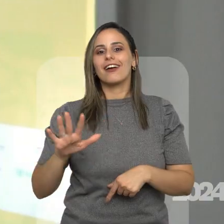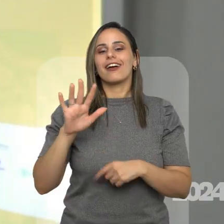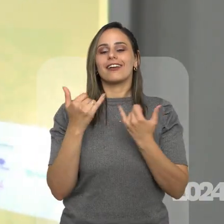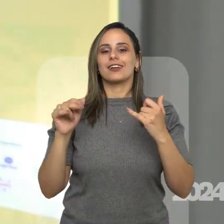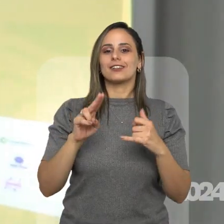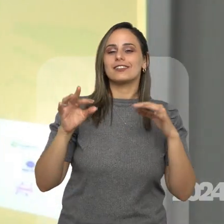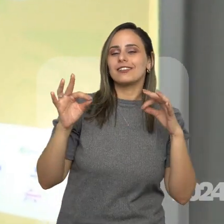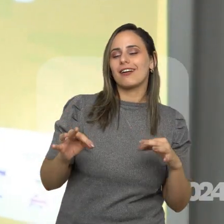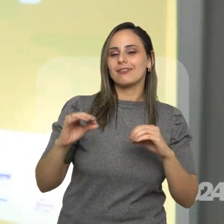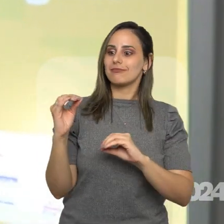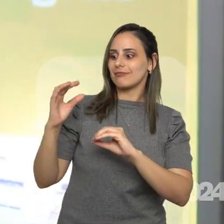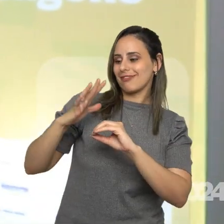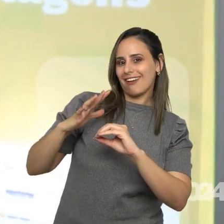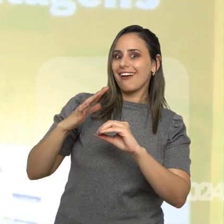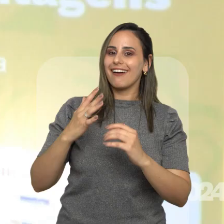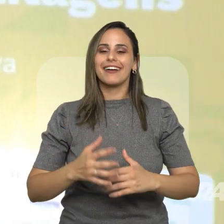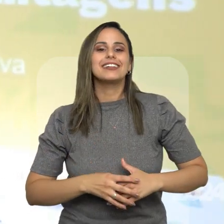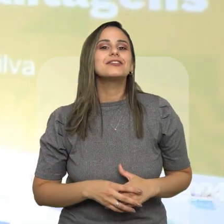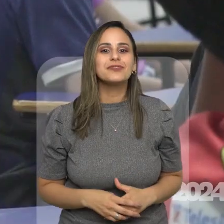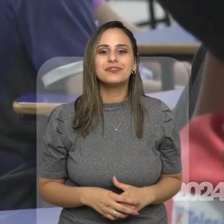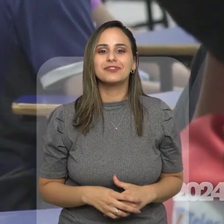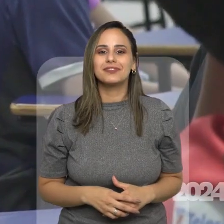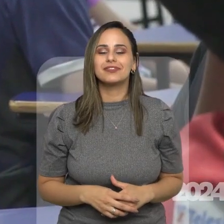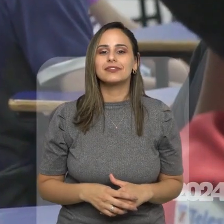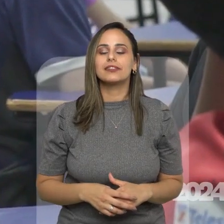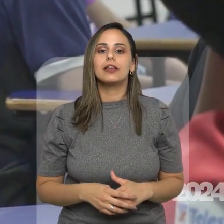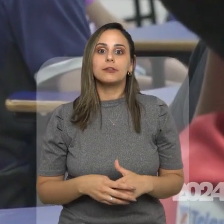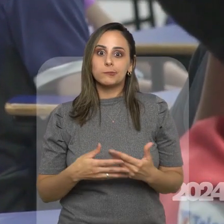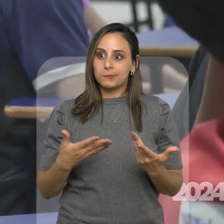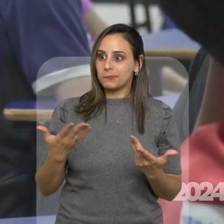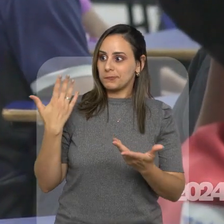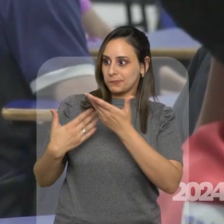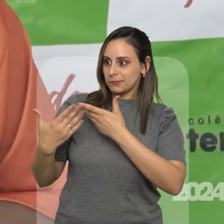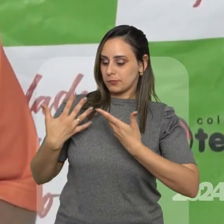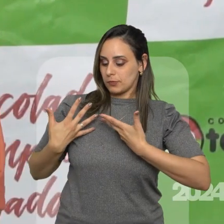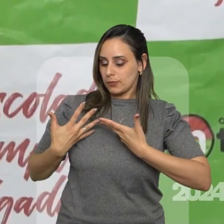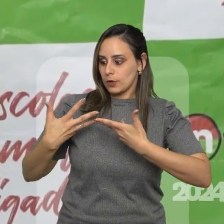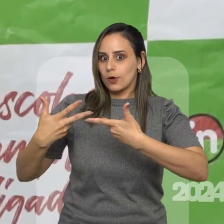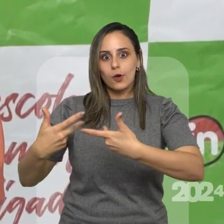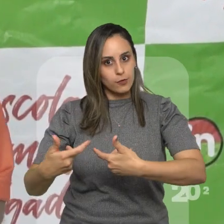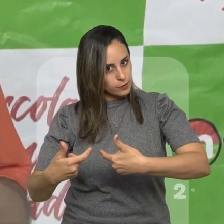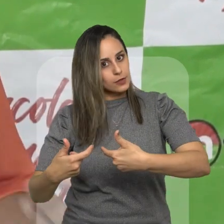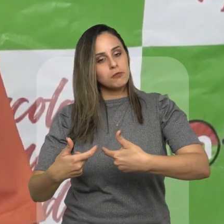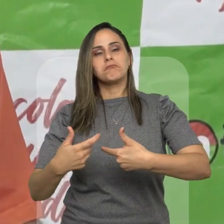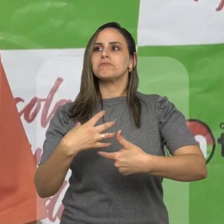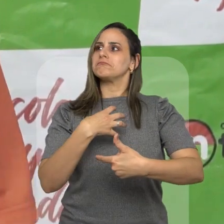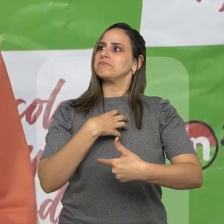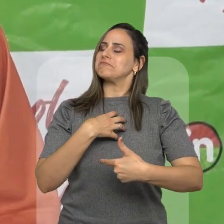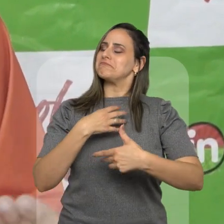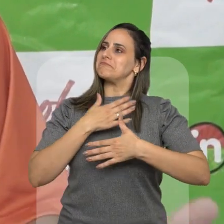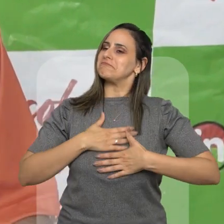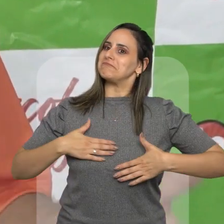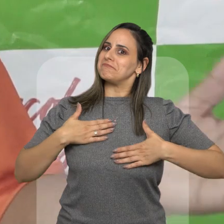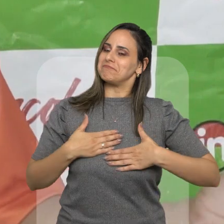ONU, envolvendo aí, tá? Uma prova. Então, quando eu recebi esse convite do professor Demetrio, me senti lisonjeado,